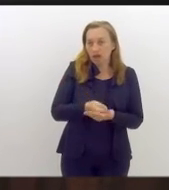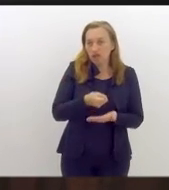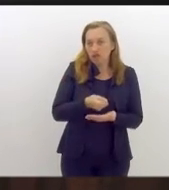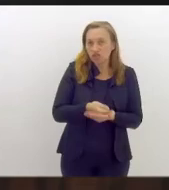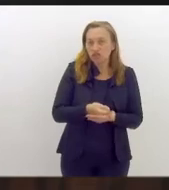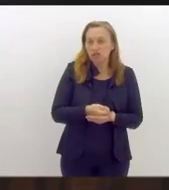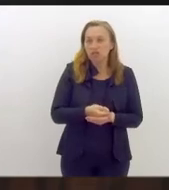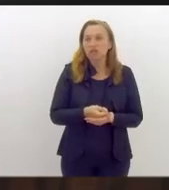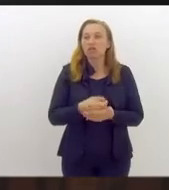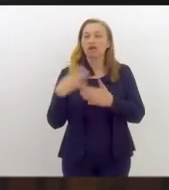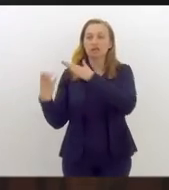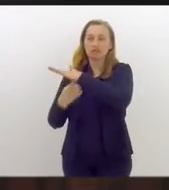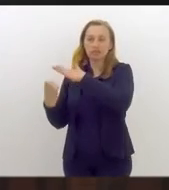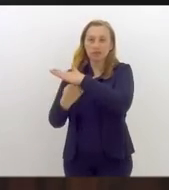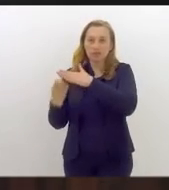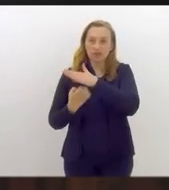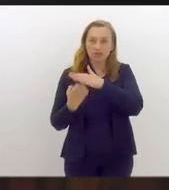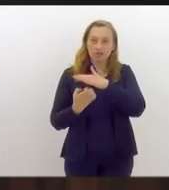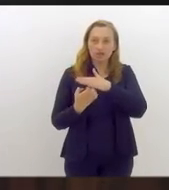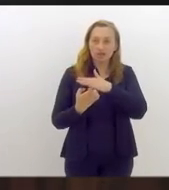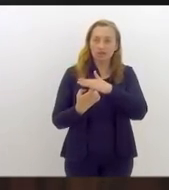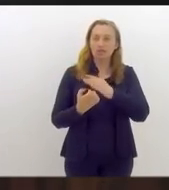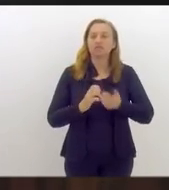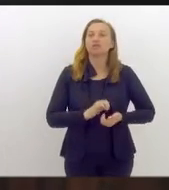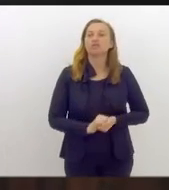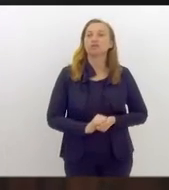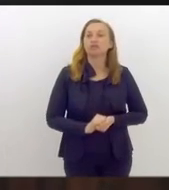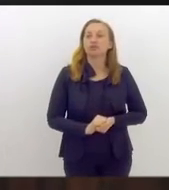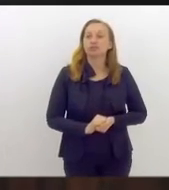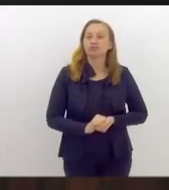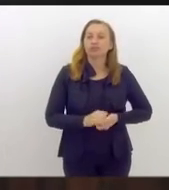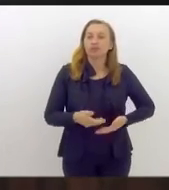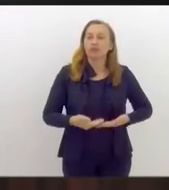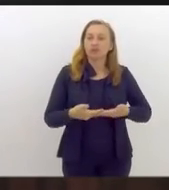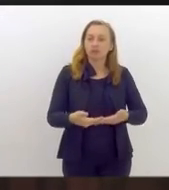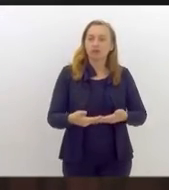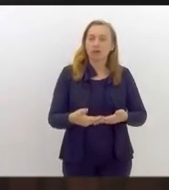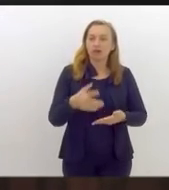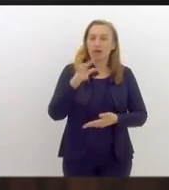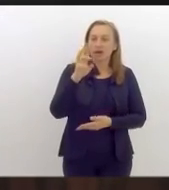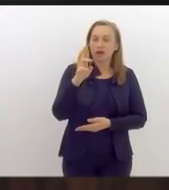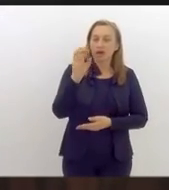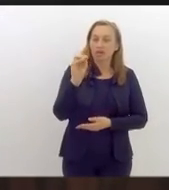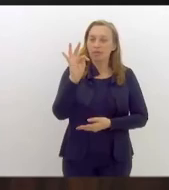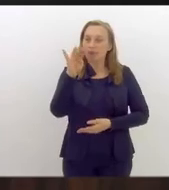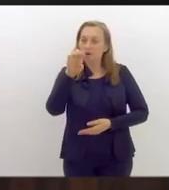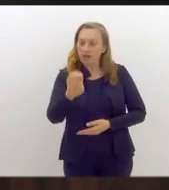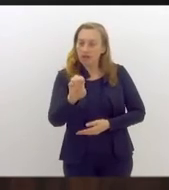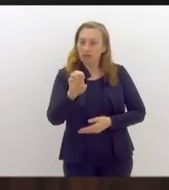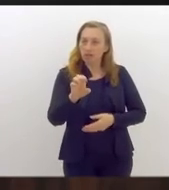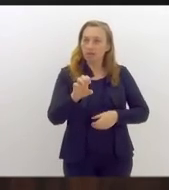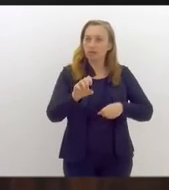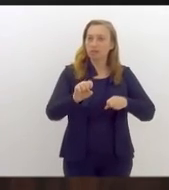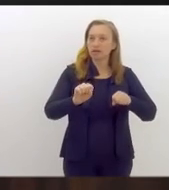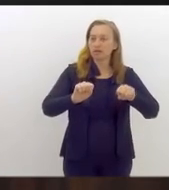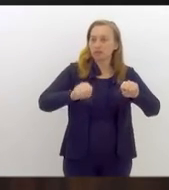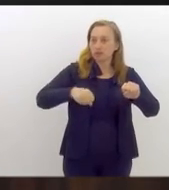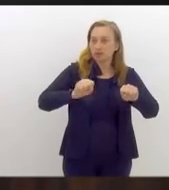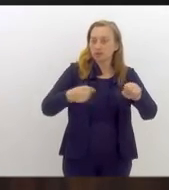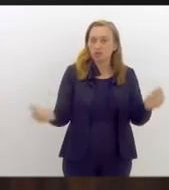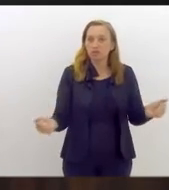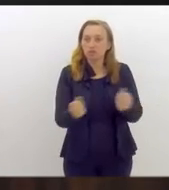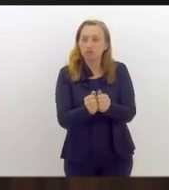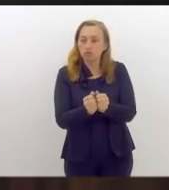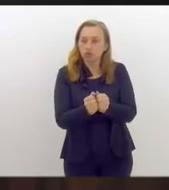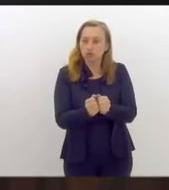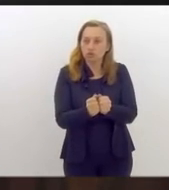as concessionárias de rodovias estaduais disponibilizarem reboque próprios para motociclistas junto aos